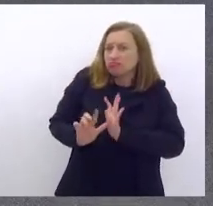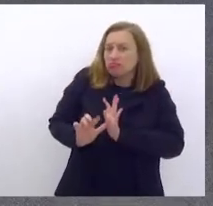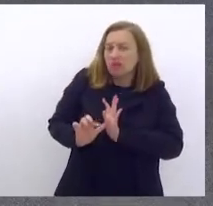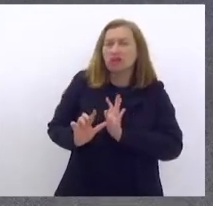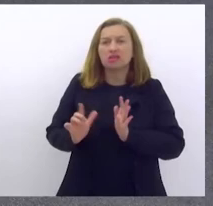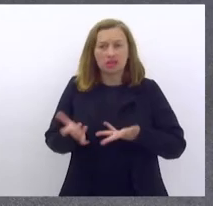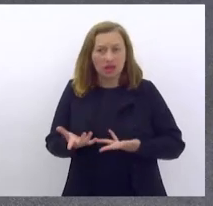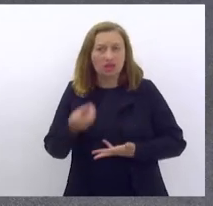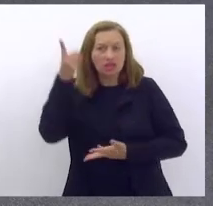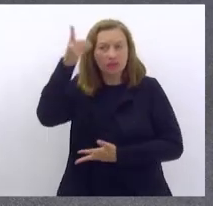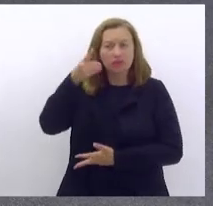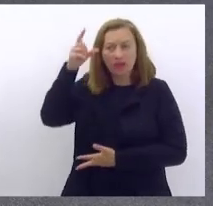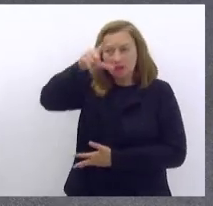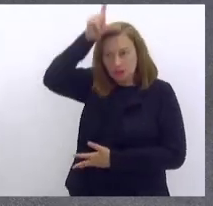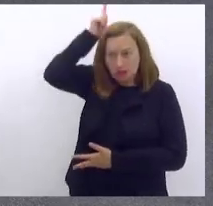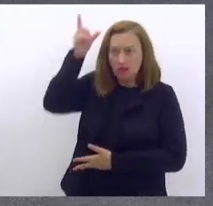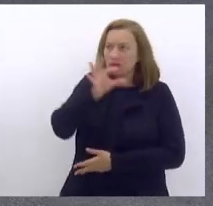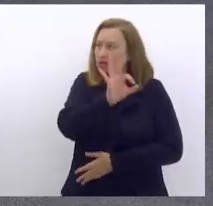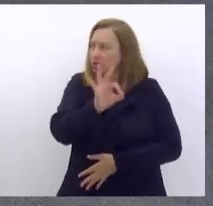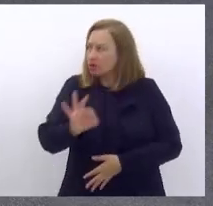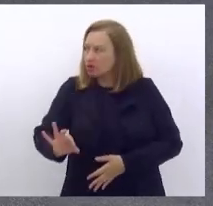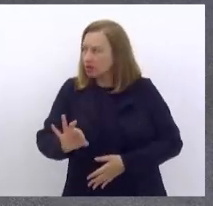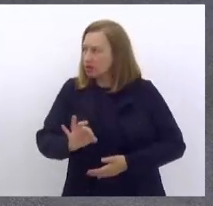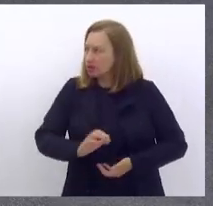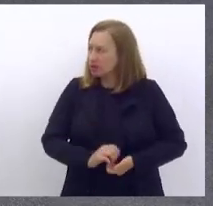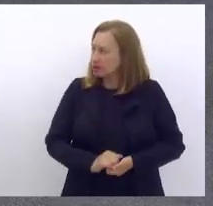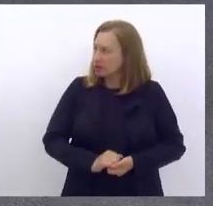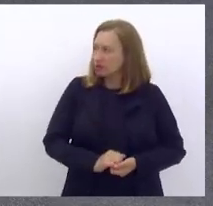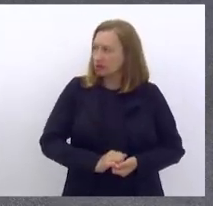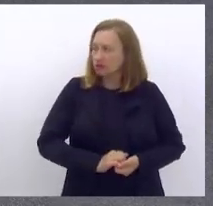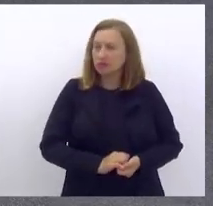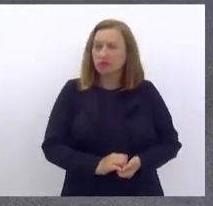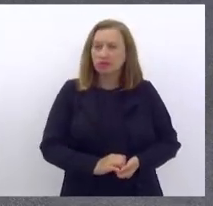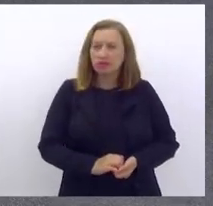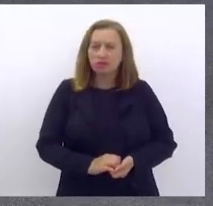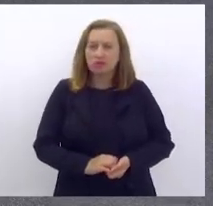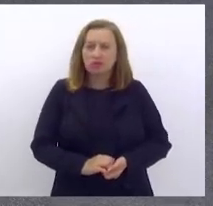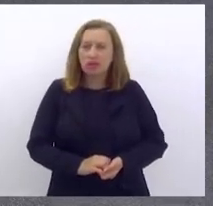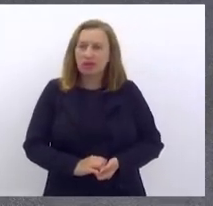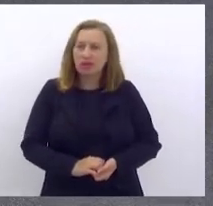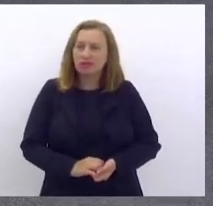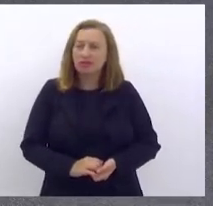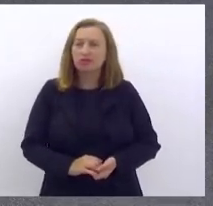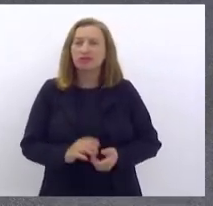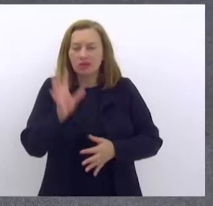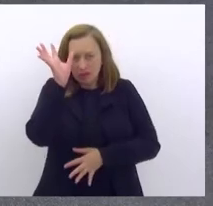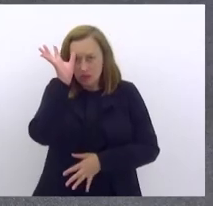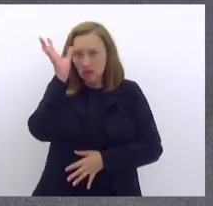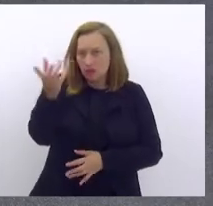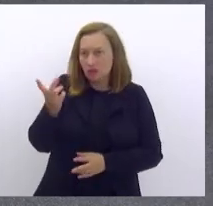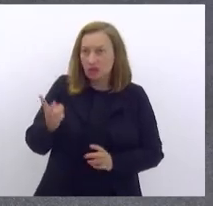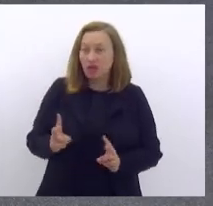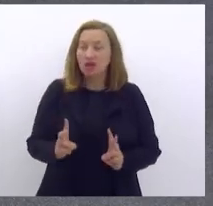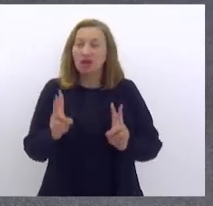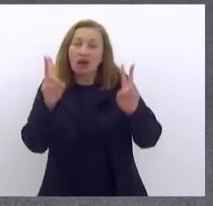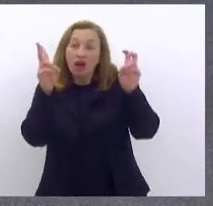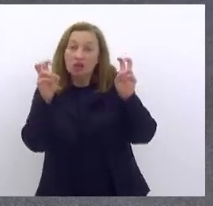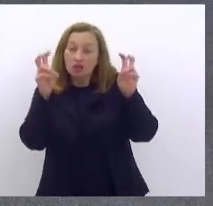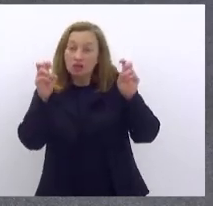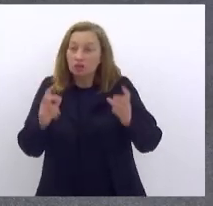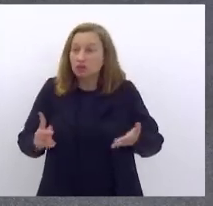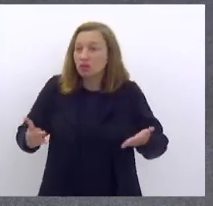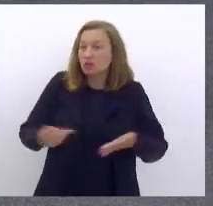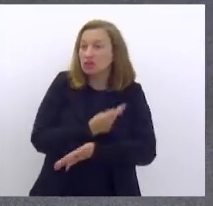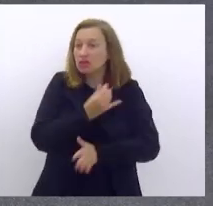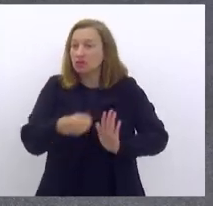deputado Luiz Paulo, em percentual de solucionar casos de crimes, de homicídios, etc.